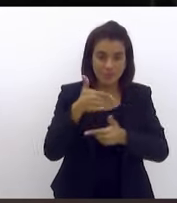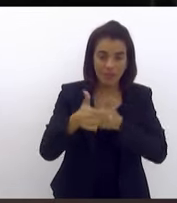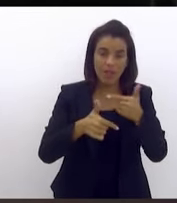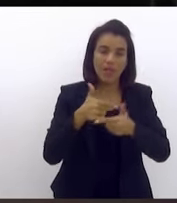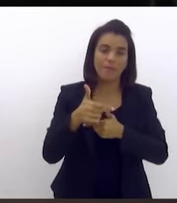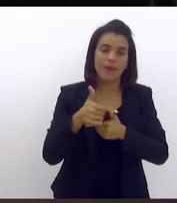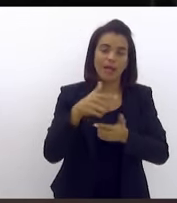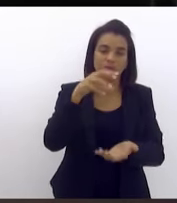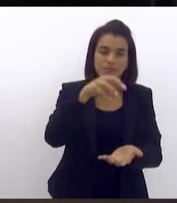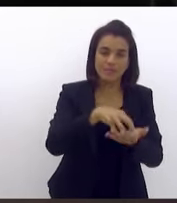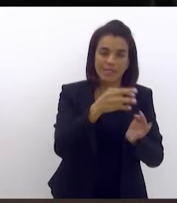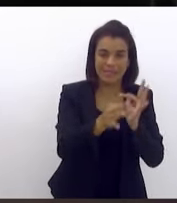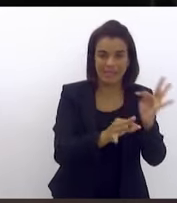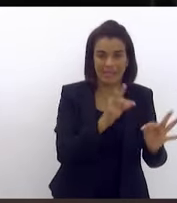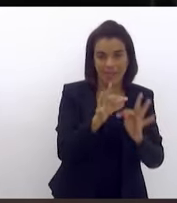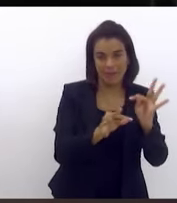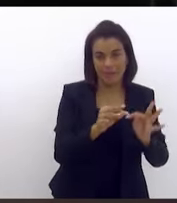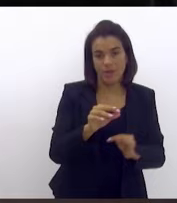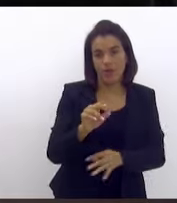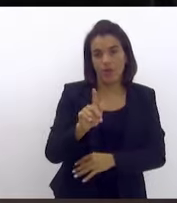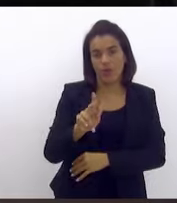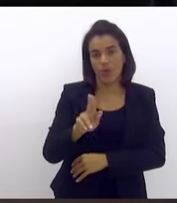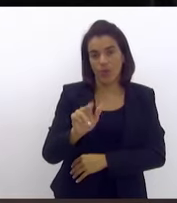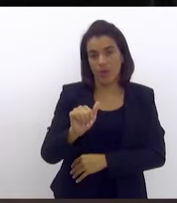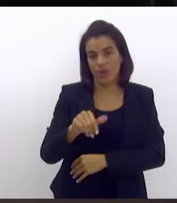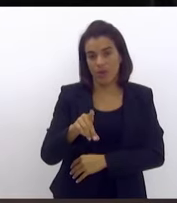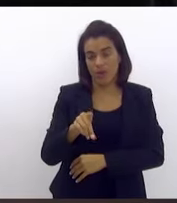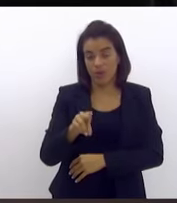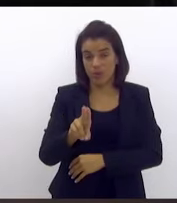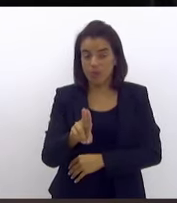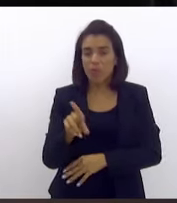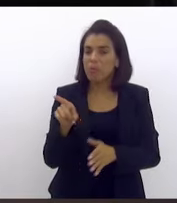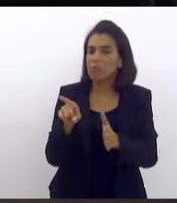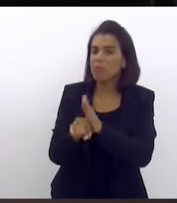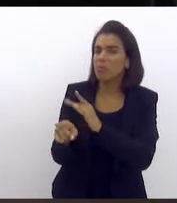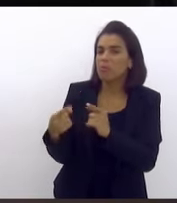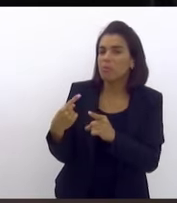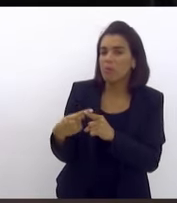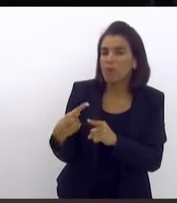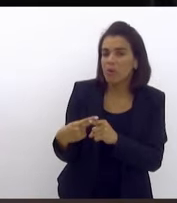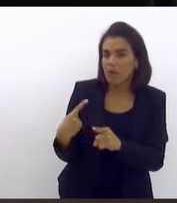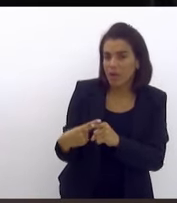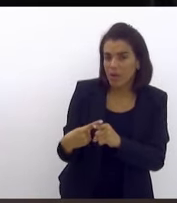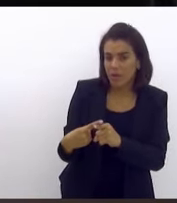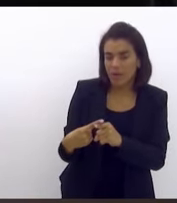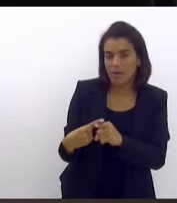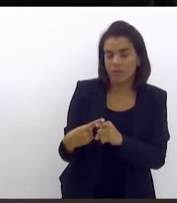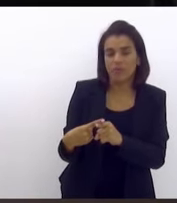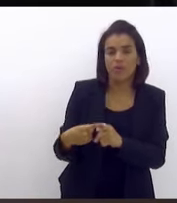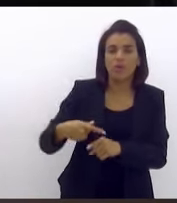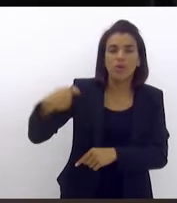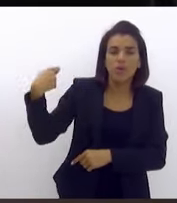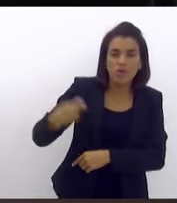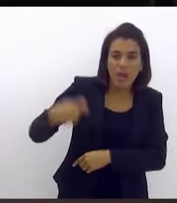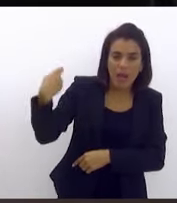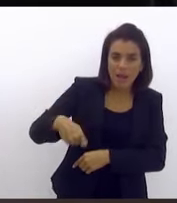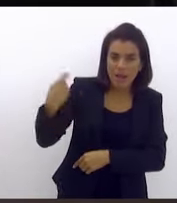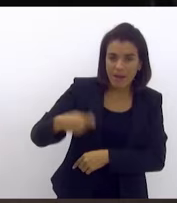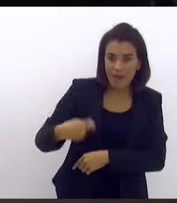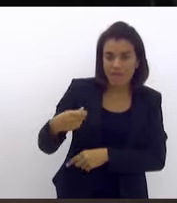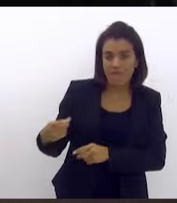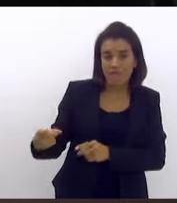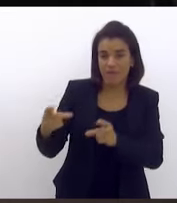Eu indaguei até o final da audiência por que razão que, depois do processo de leilão da SEDAI, da